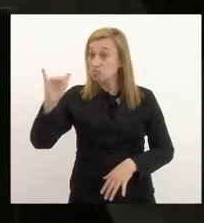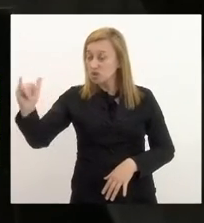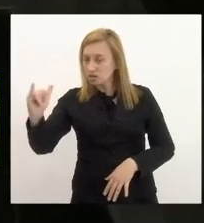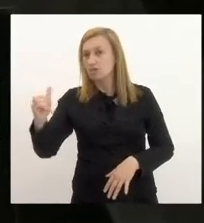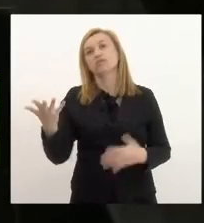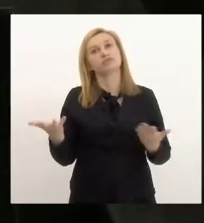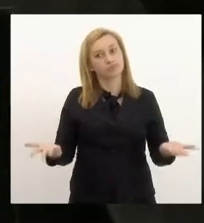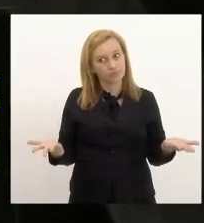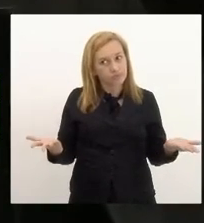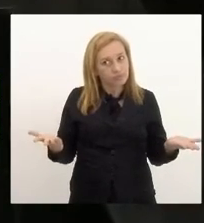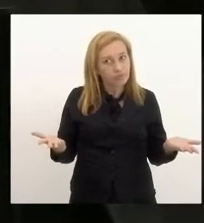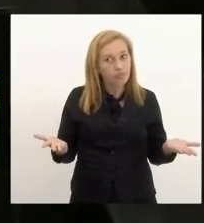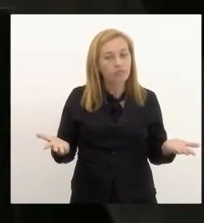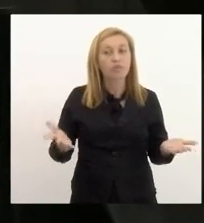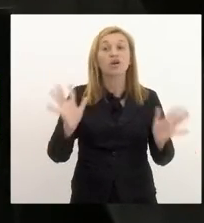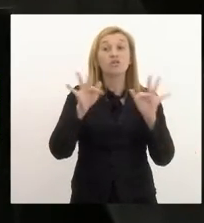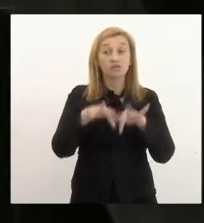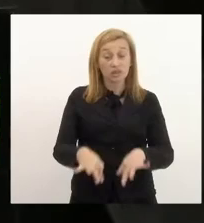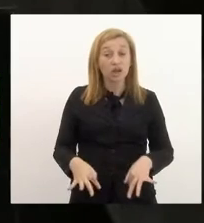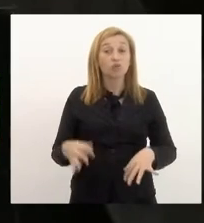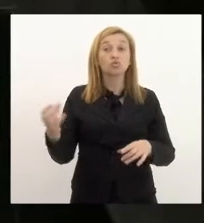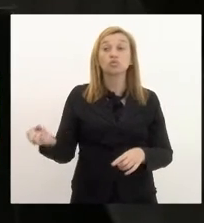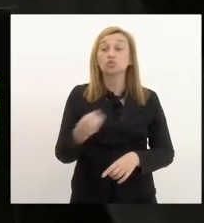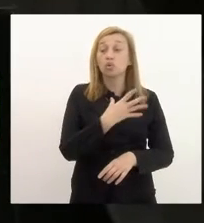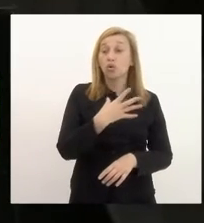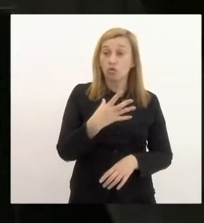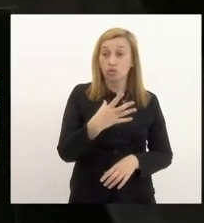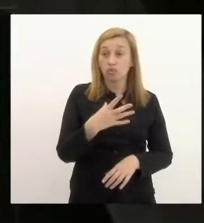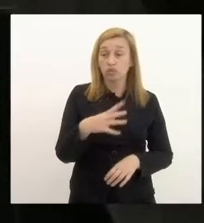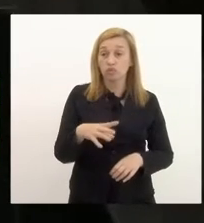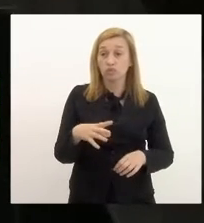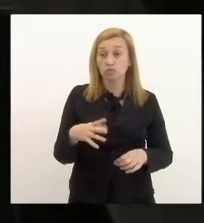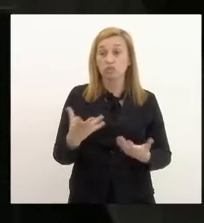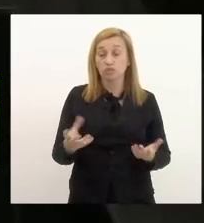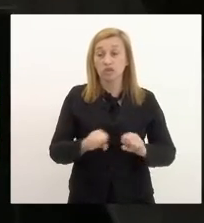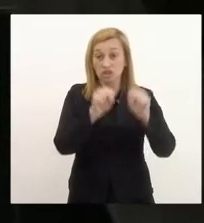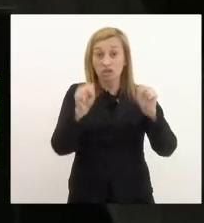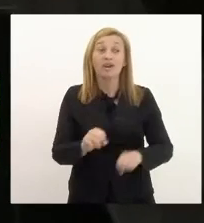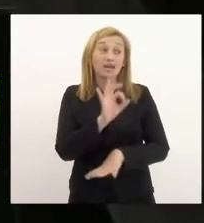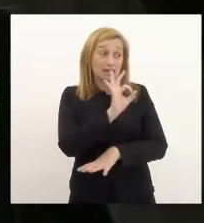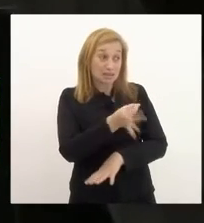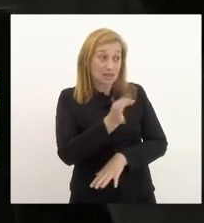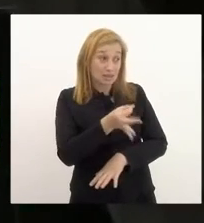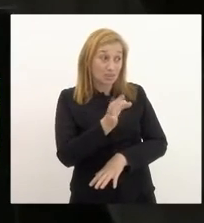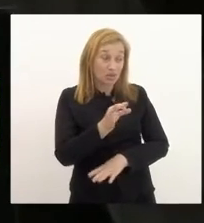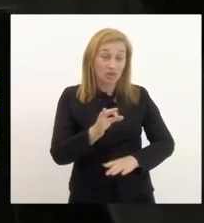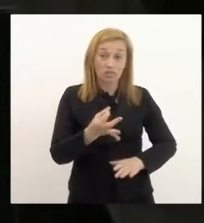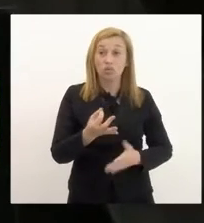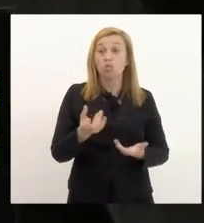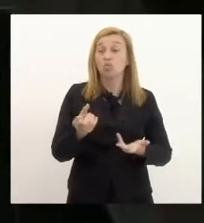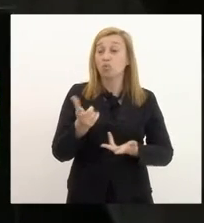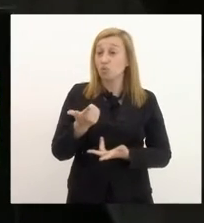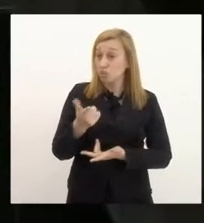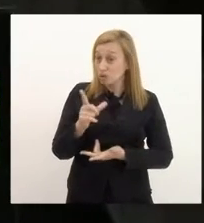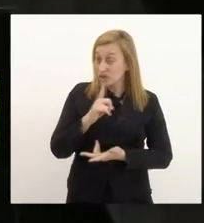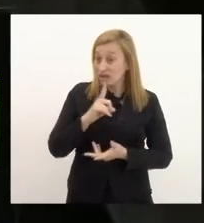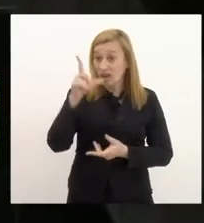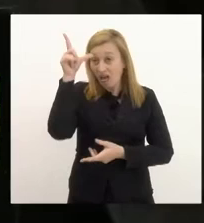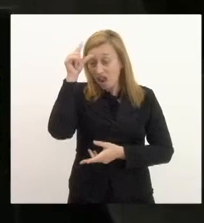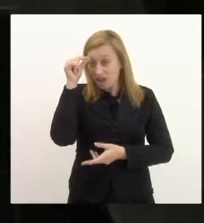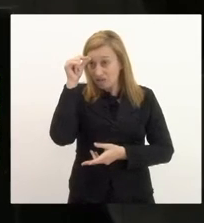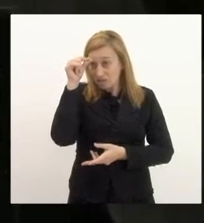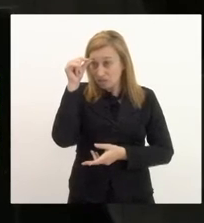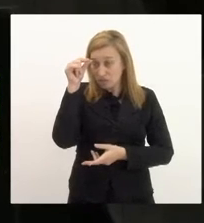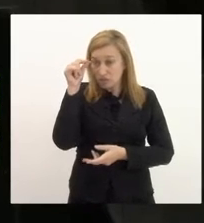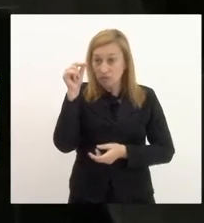Projetada pela Sefaz é para o final desse novo ciclo RF então de fato de fato de coração O que é é uma livro de